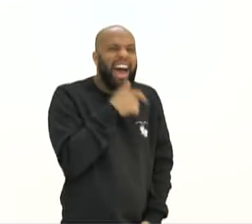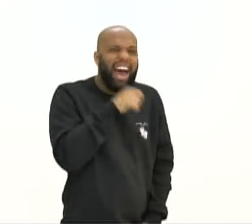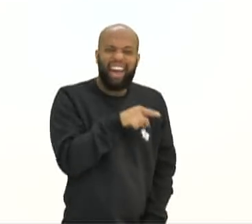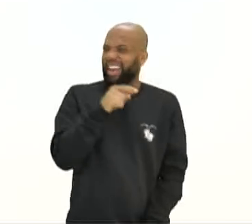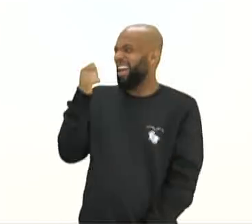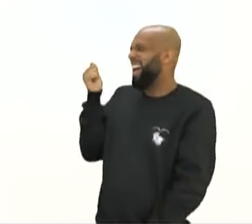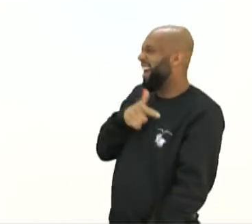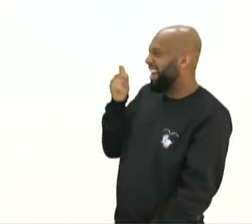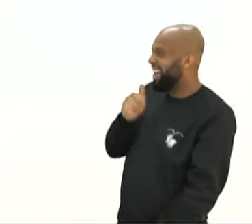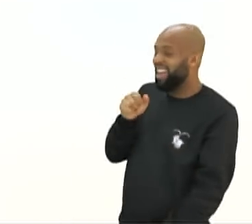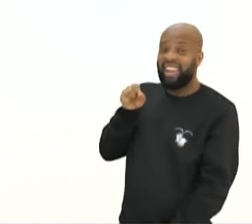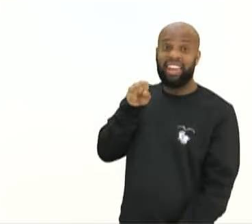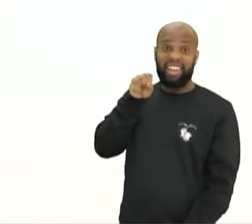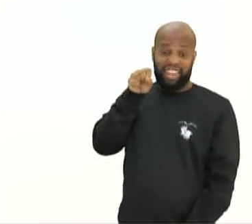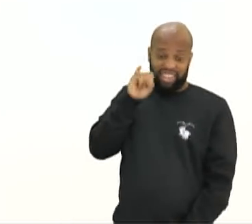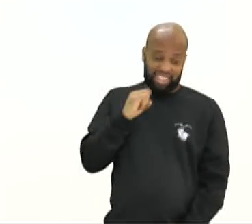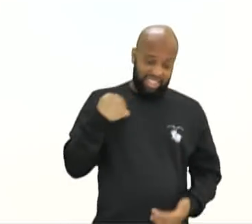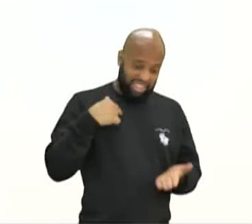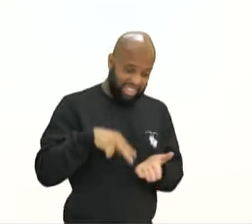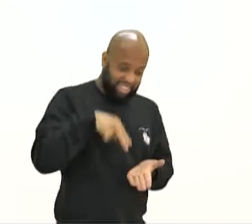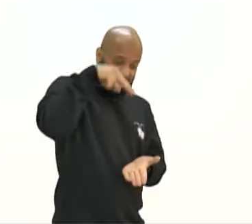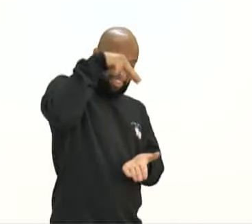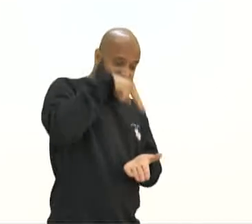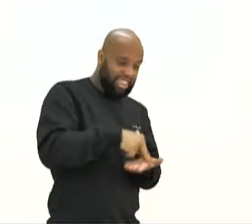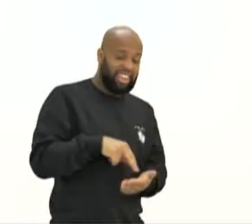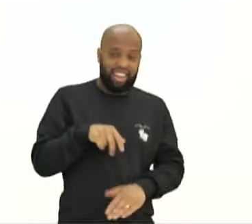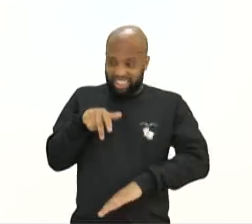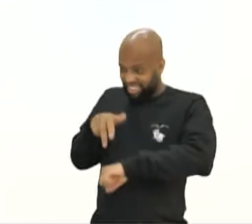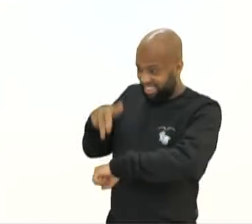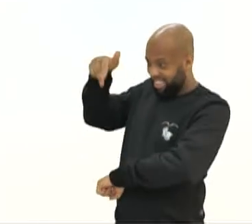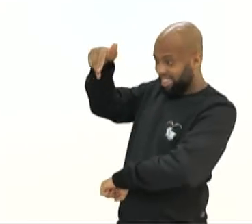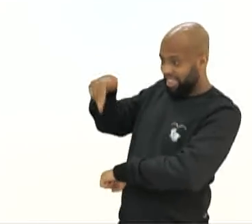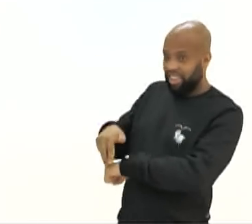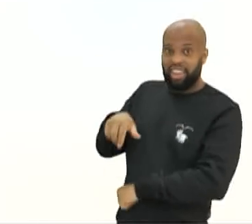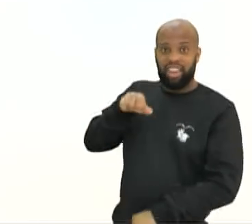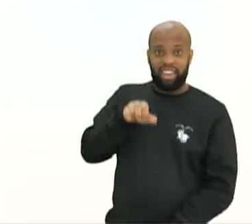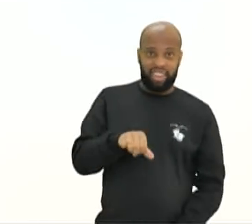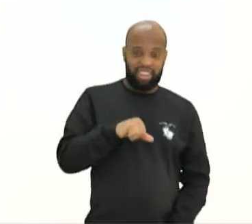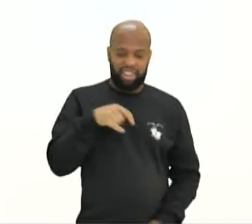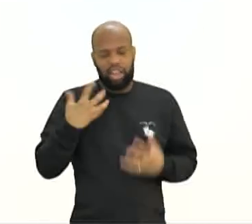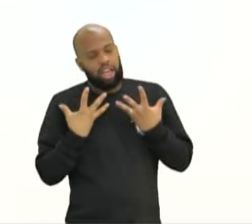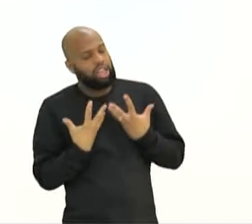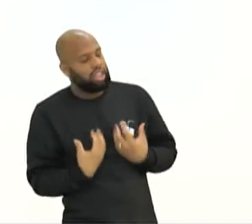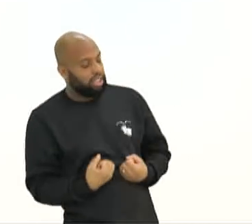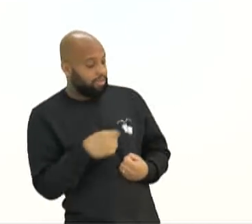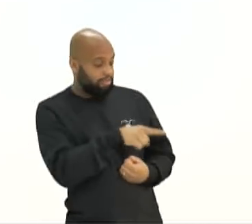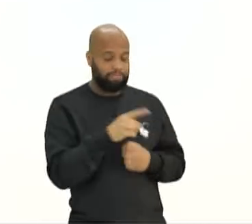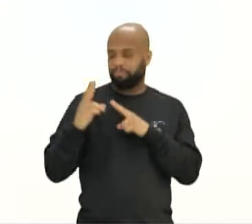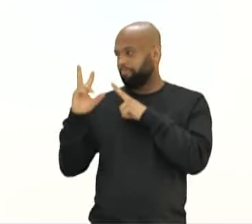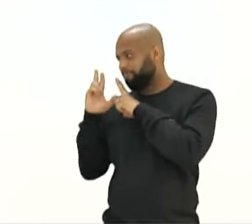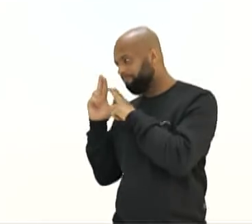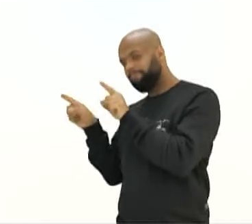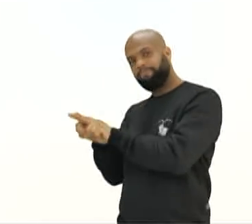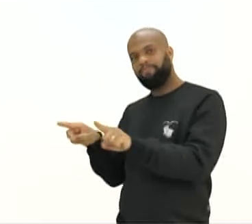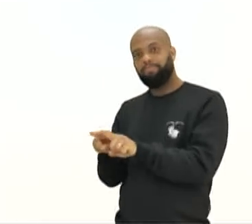salto de uma era o pulo da outra. E quando uma estava cansada, a outra dormia. O rei, encantado com tanta